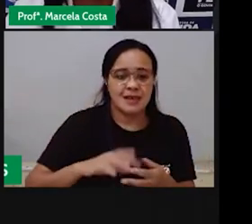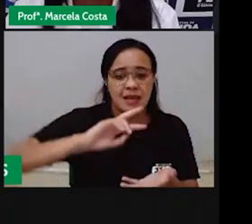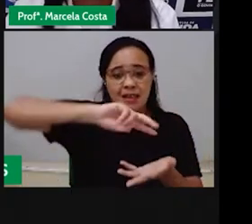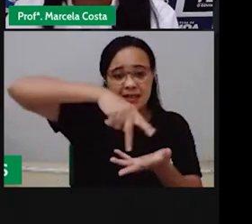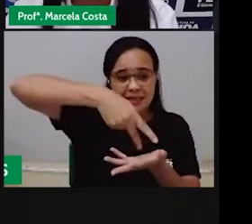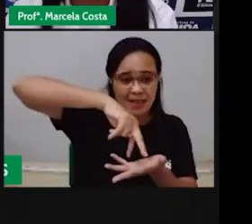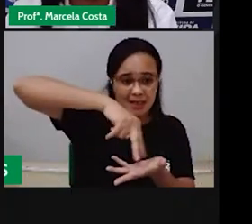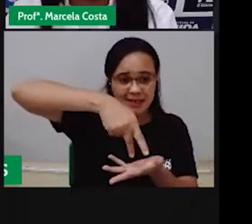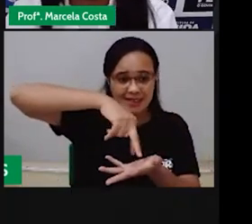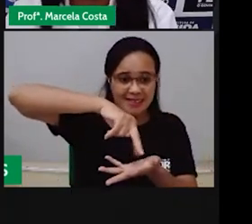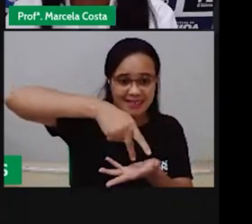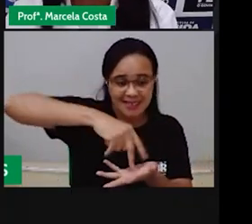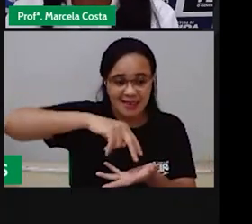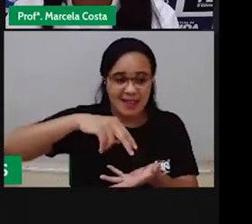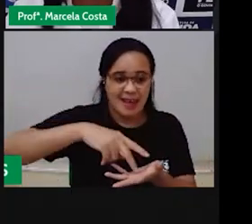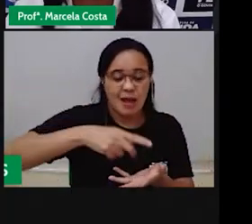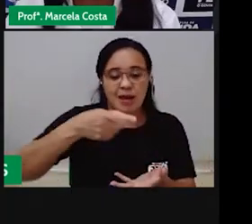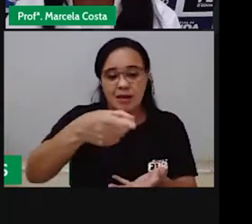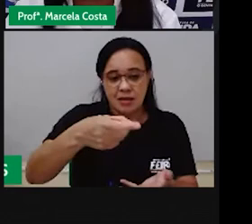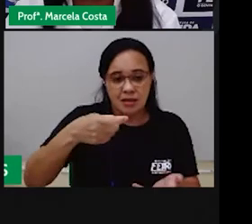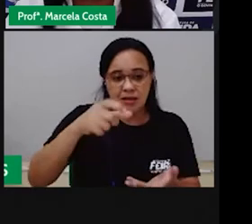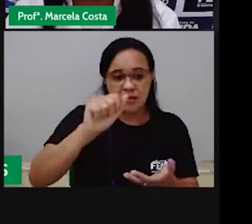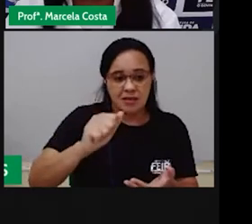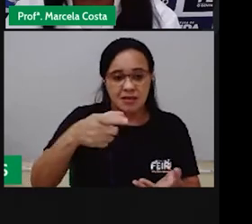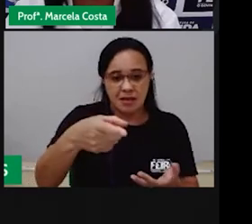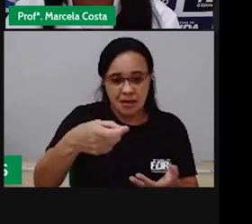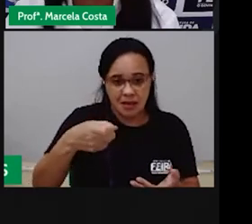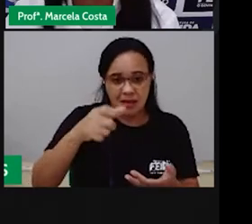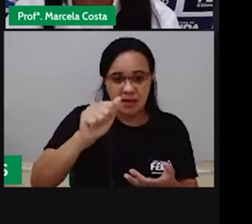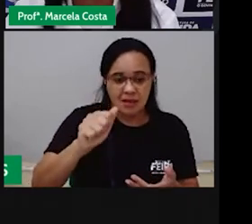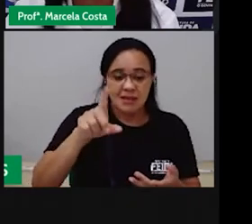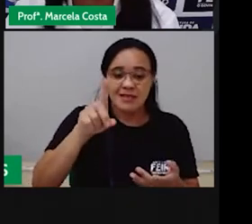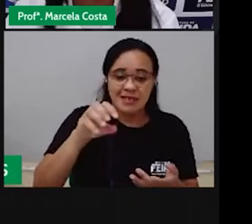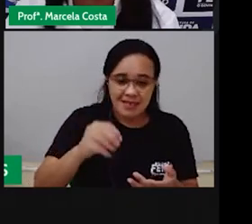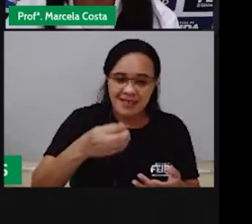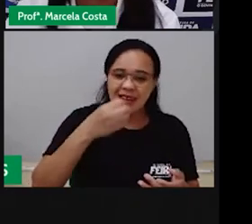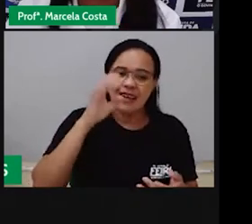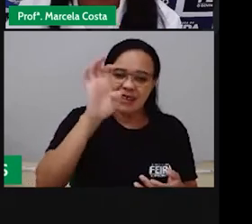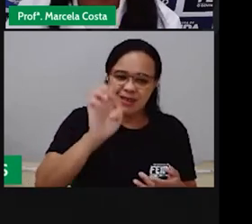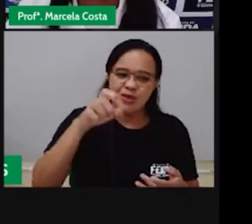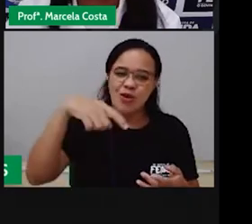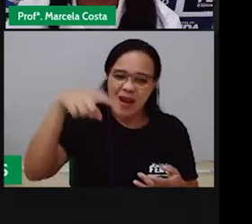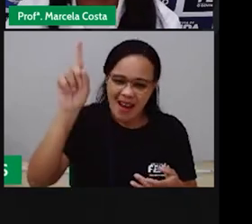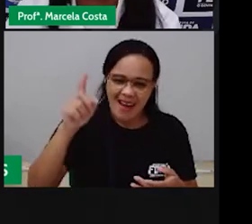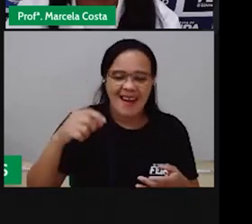Dançar chachado é divertido.